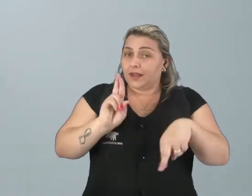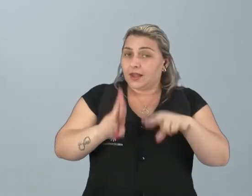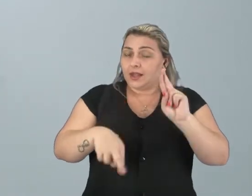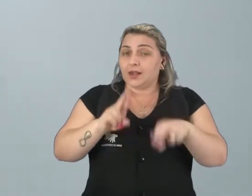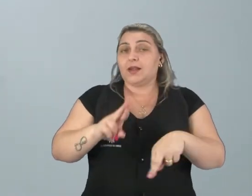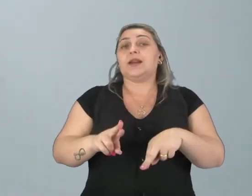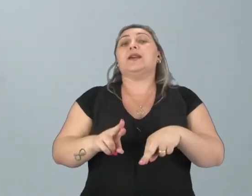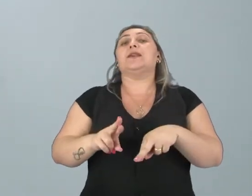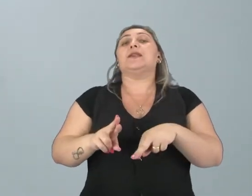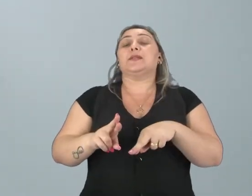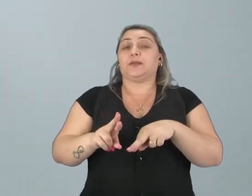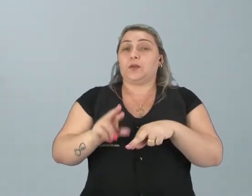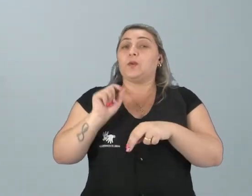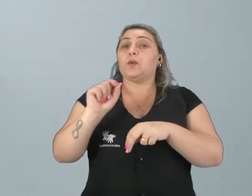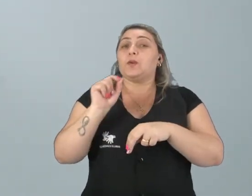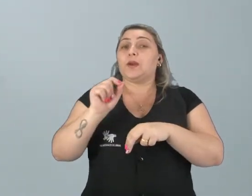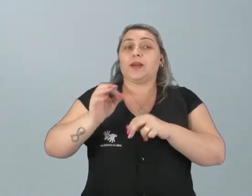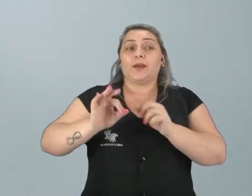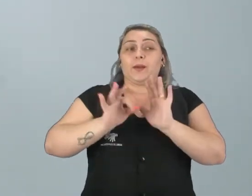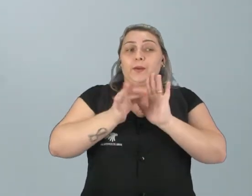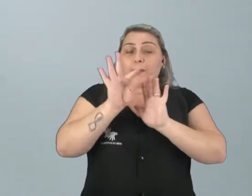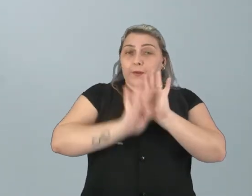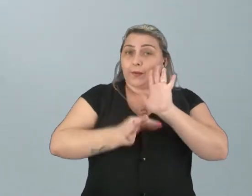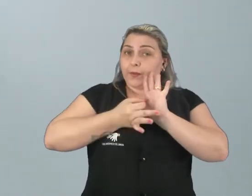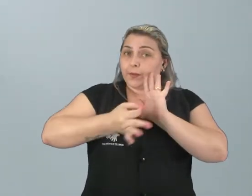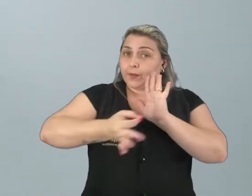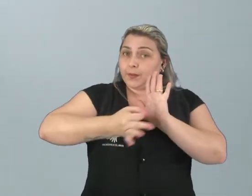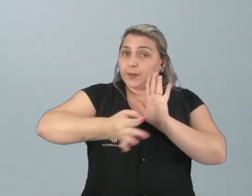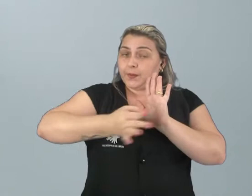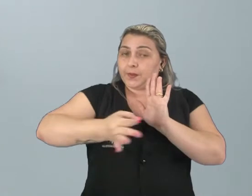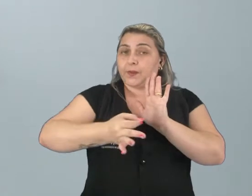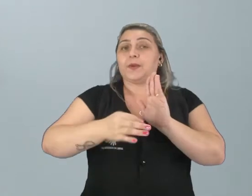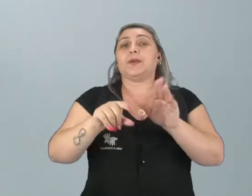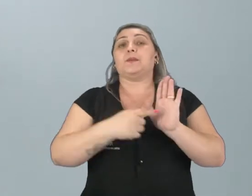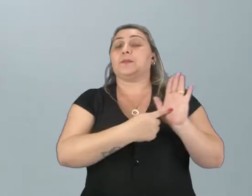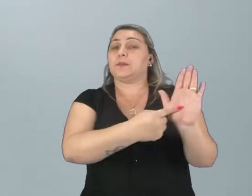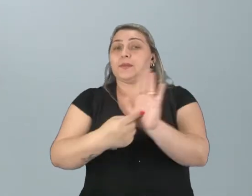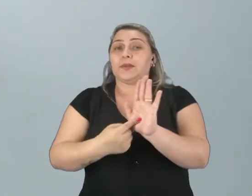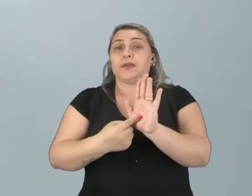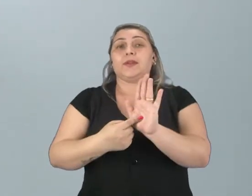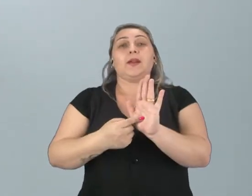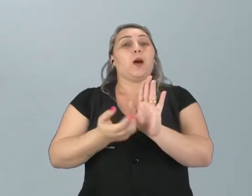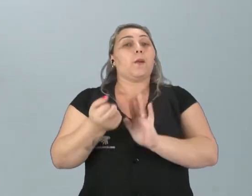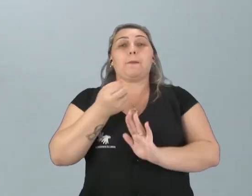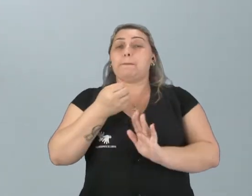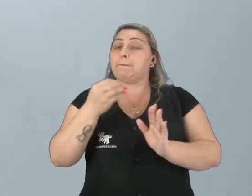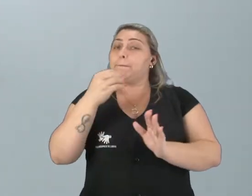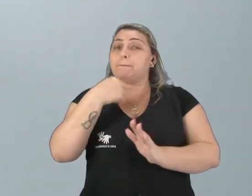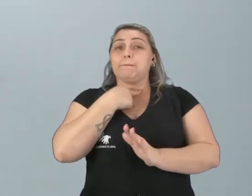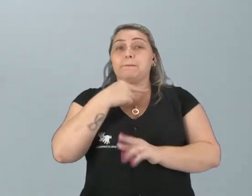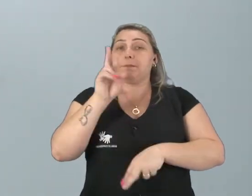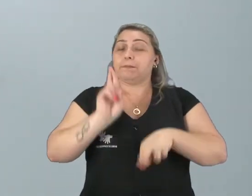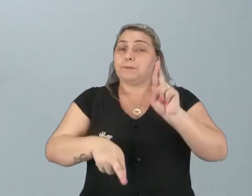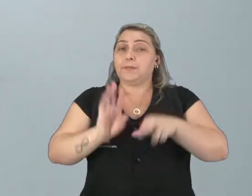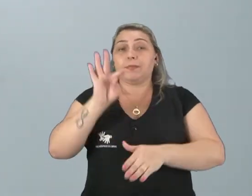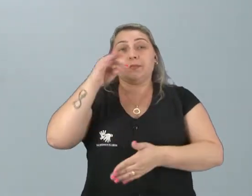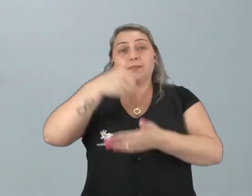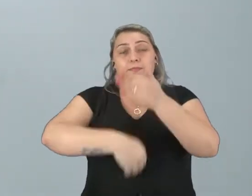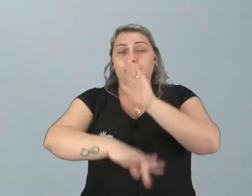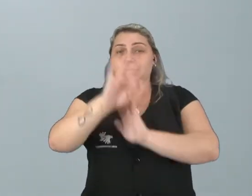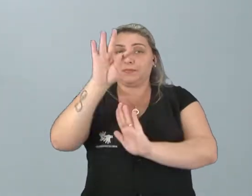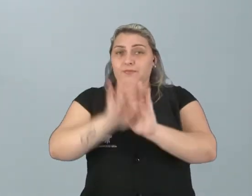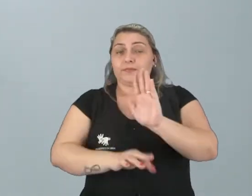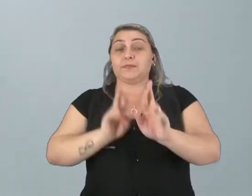textos dissertativos argumentativos, textos expositivos. Você não pode ficar rimando dentro de um texto em prosa.